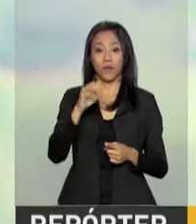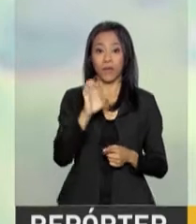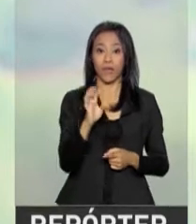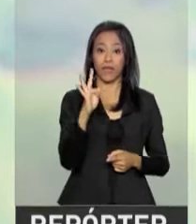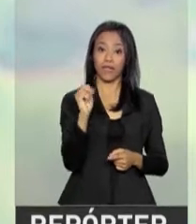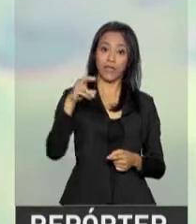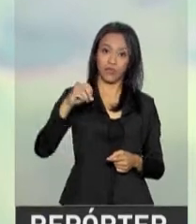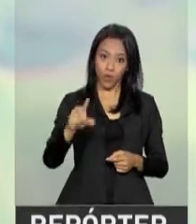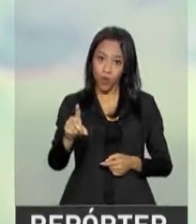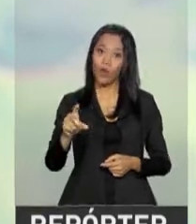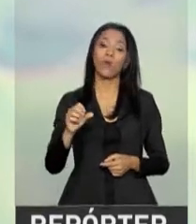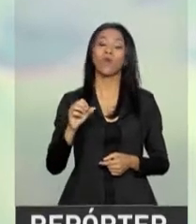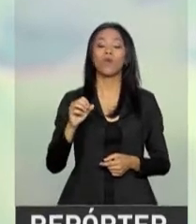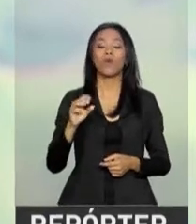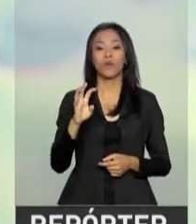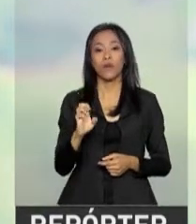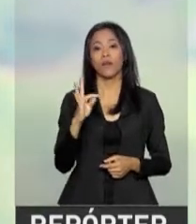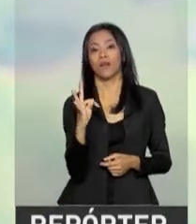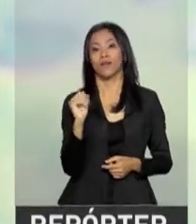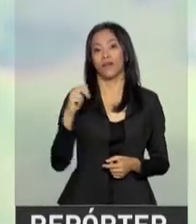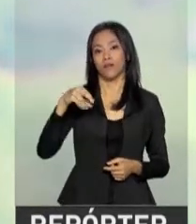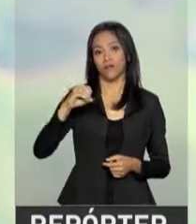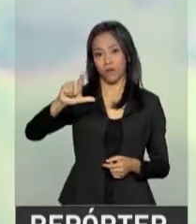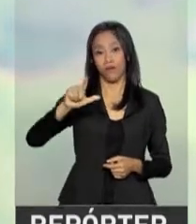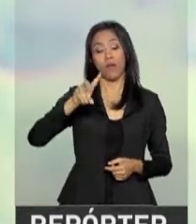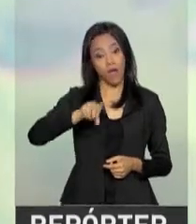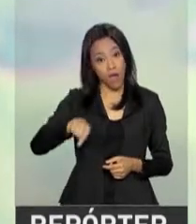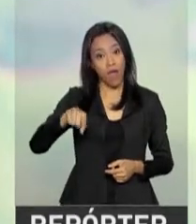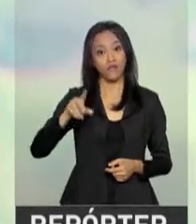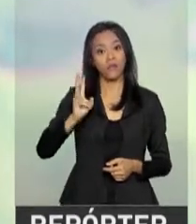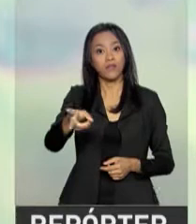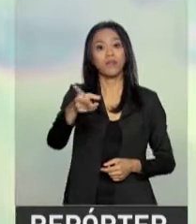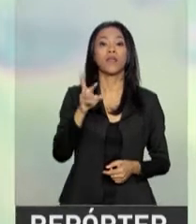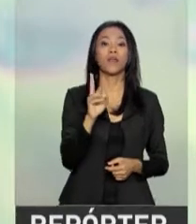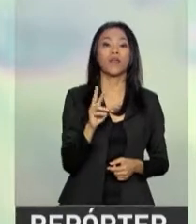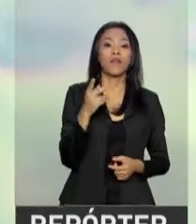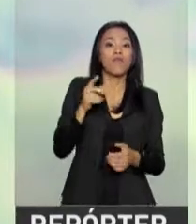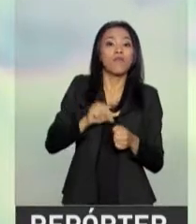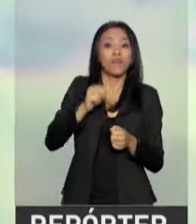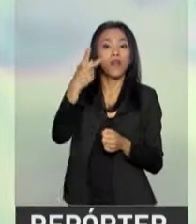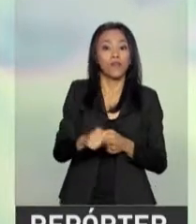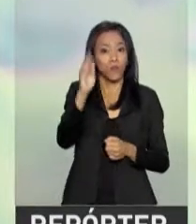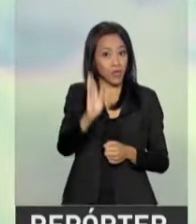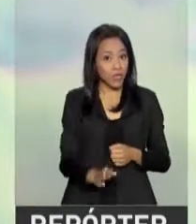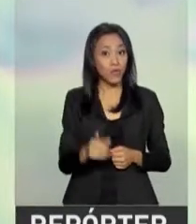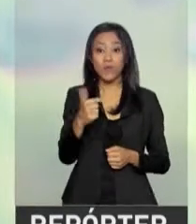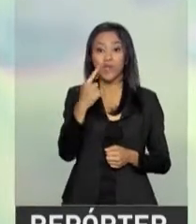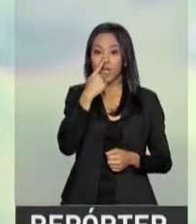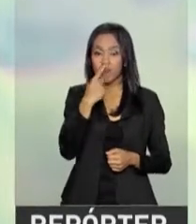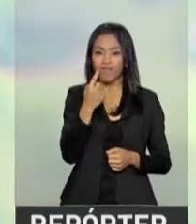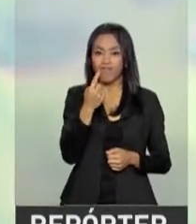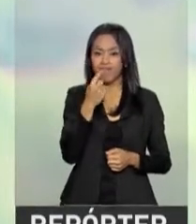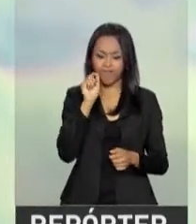a dois argumentos num produto constantemente renovável produzido no brasil e um fator extremamente